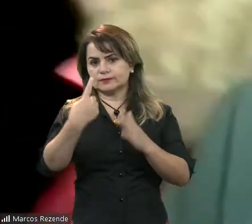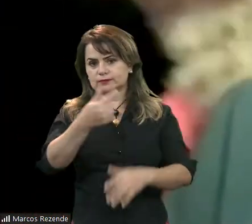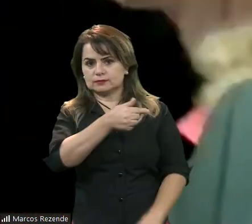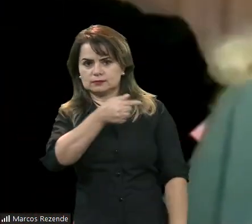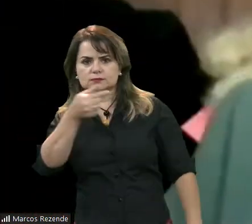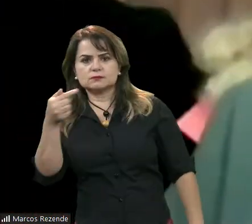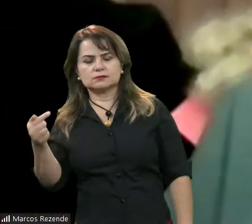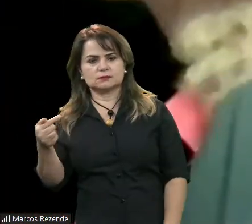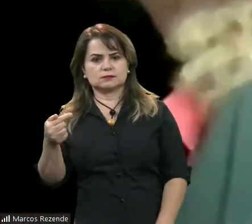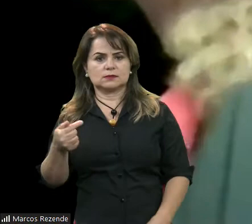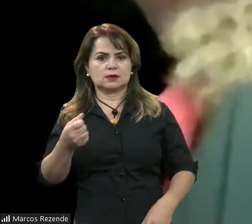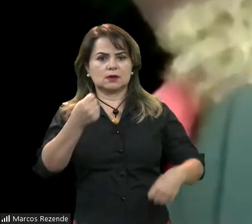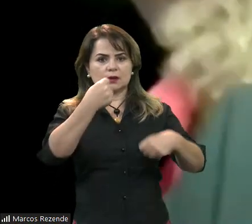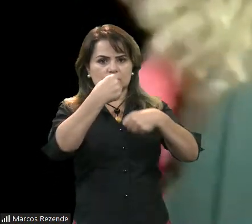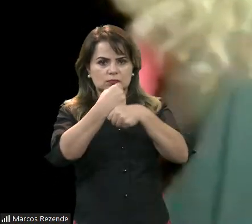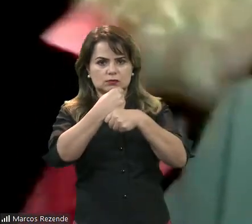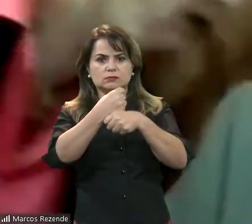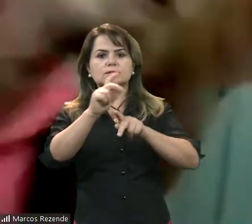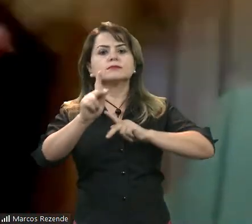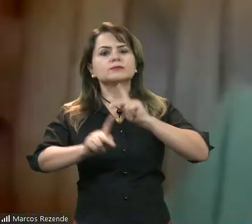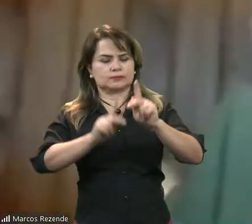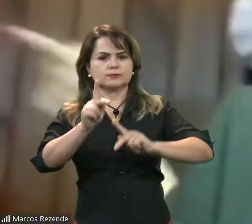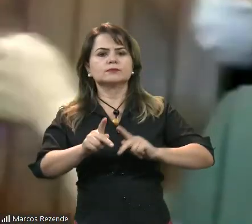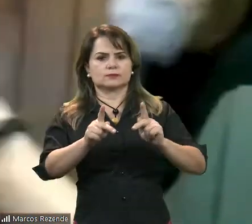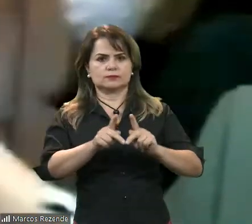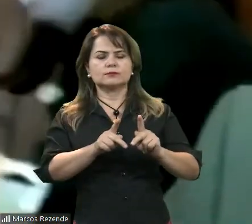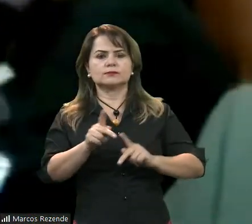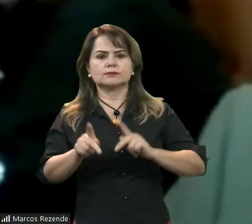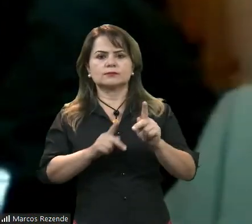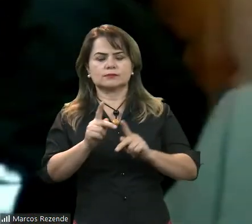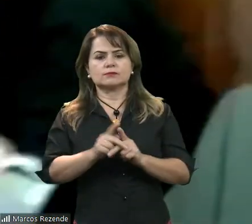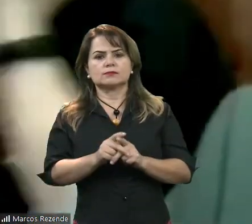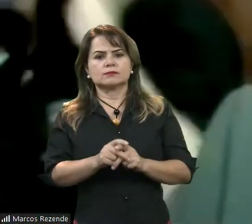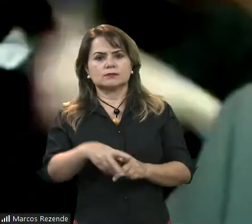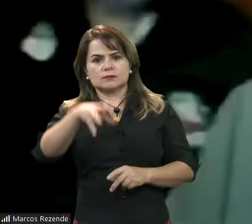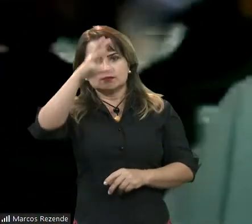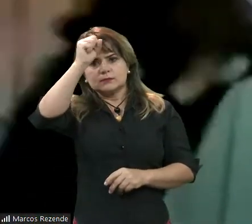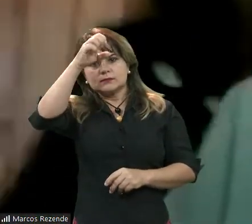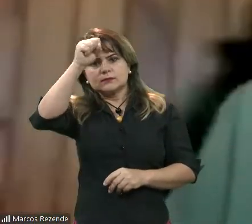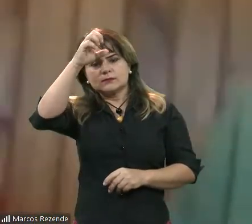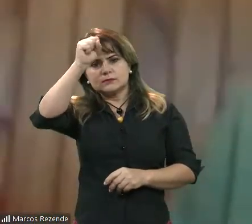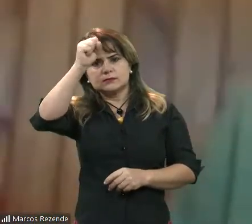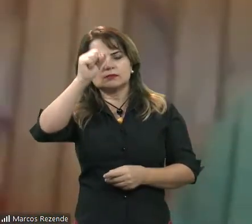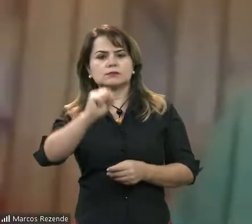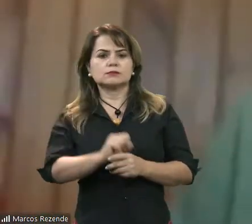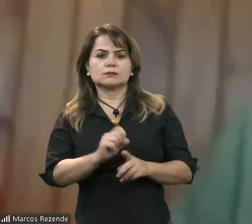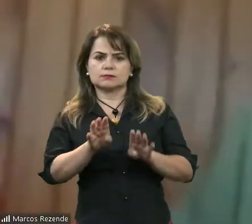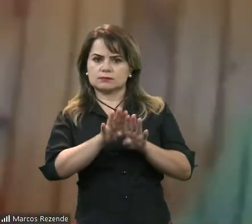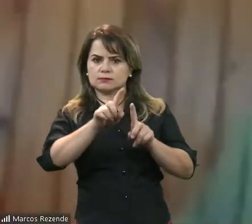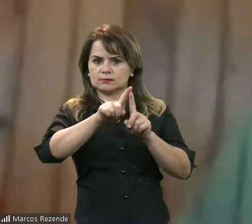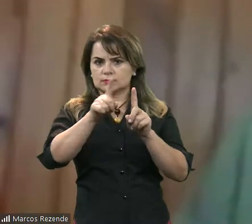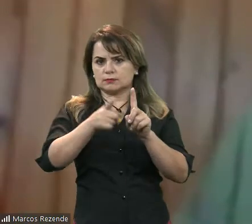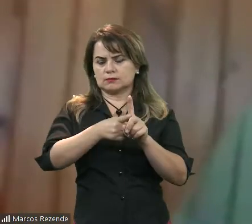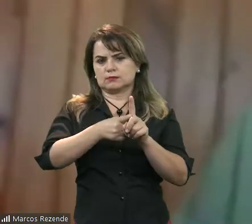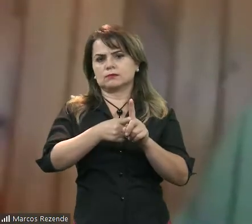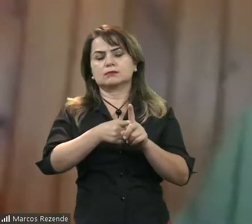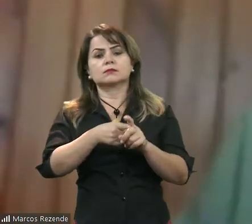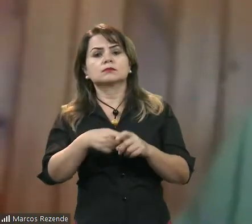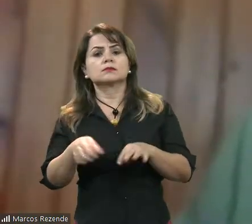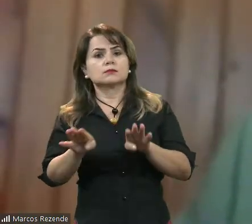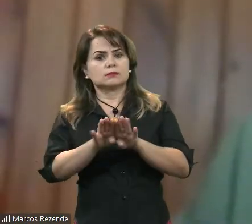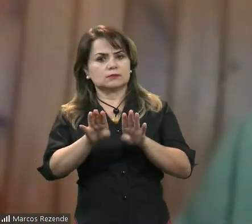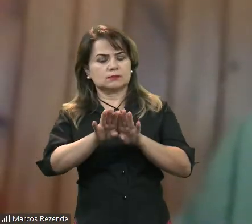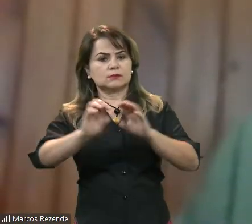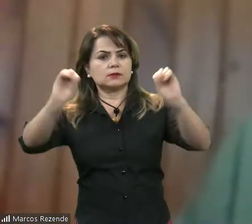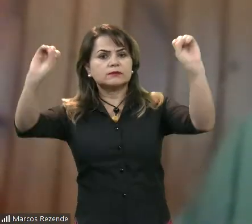a semana de apoio à gestante e a semana do jovem aprendiz. Em qualquer dia, a festa